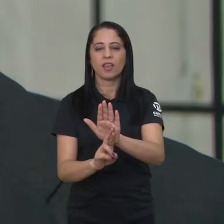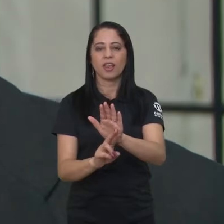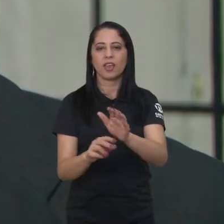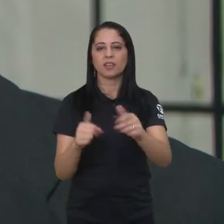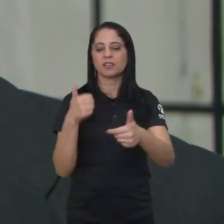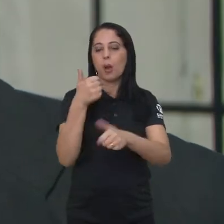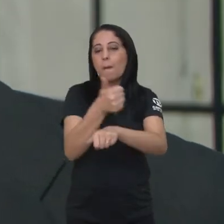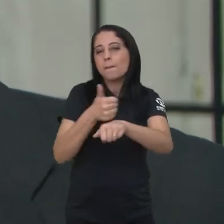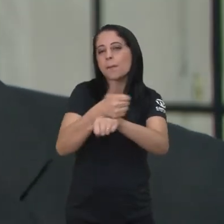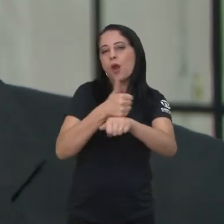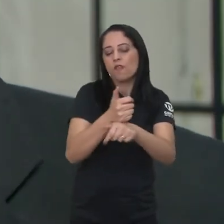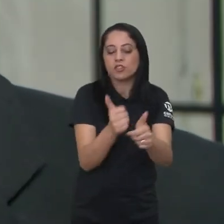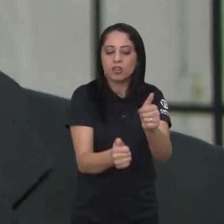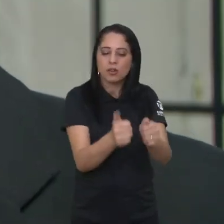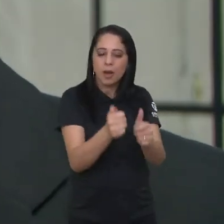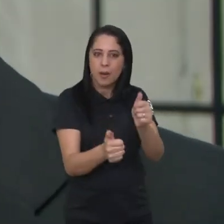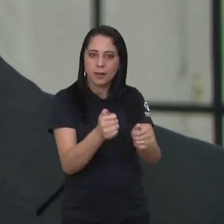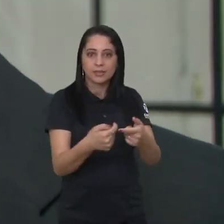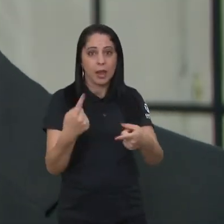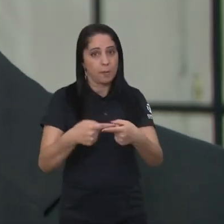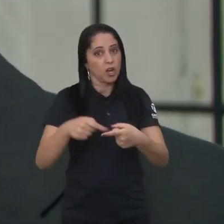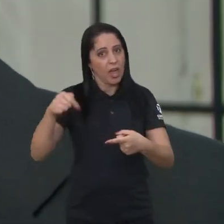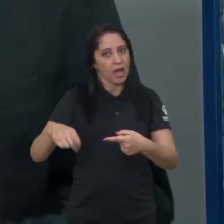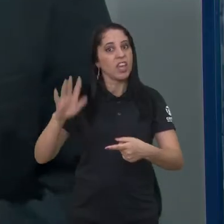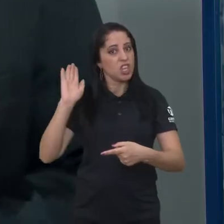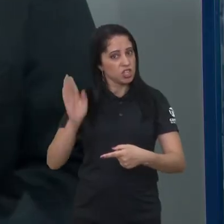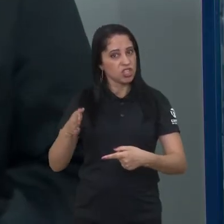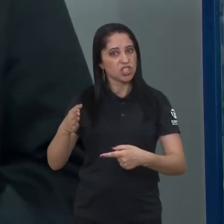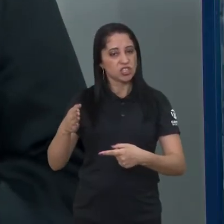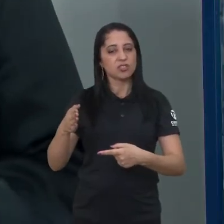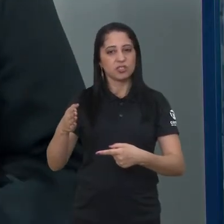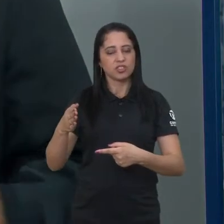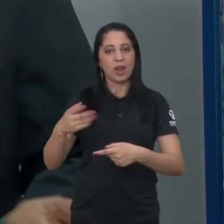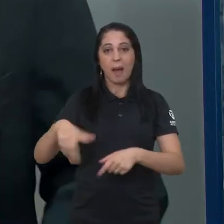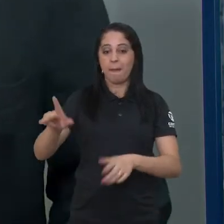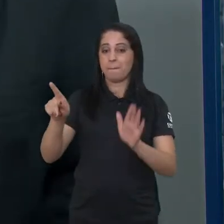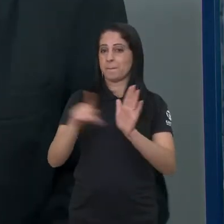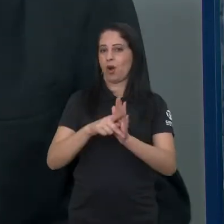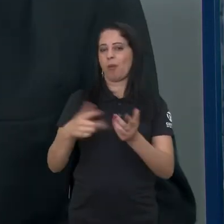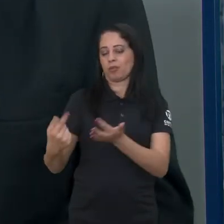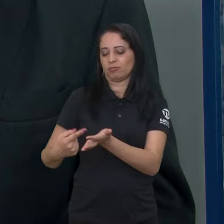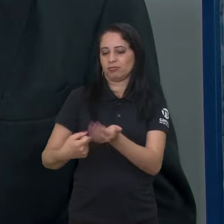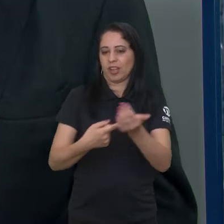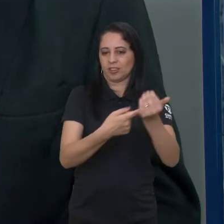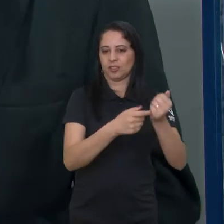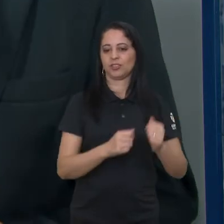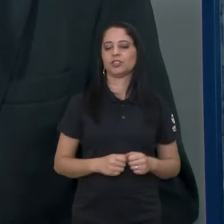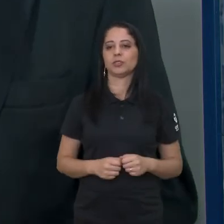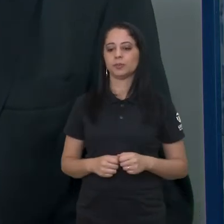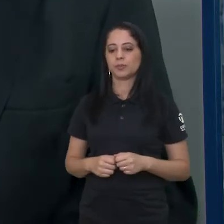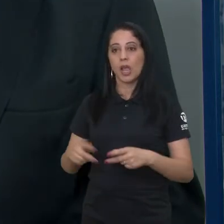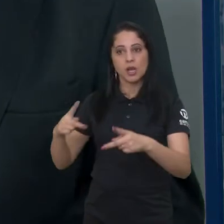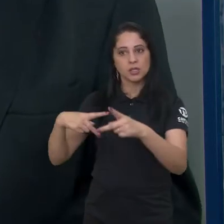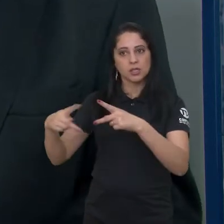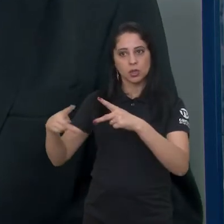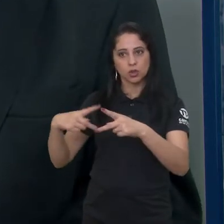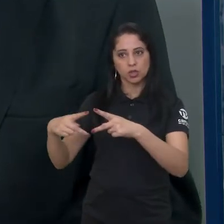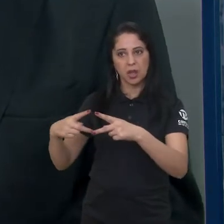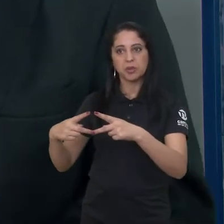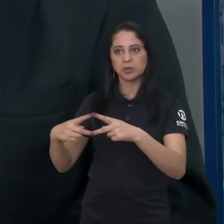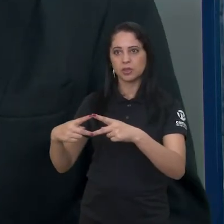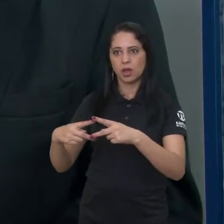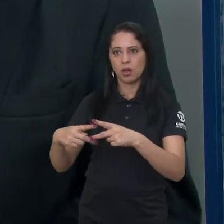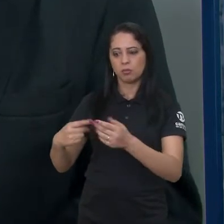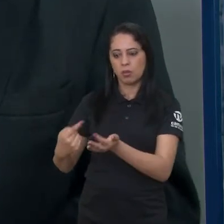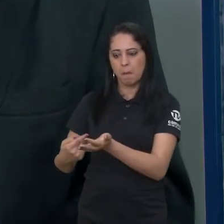já é reconhecido como capital tecnológica. São José dos Campos, ela respira tecnologia, São José apoia